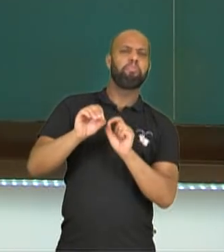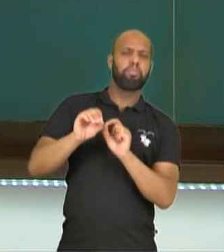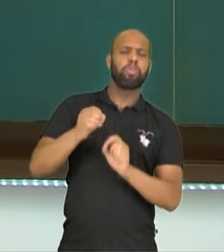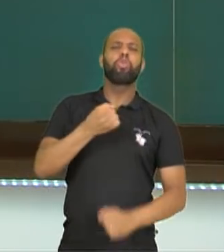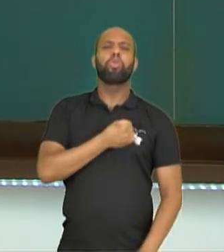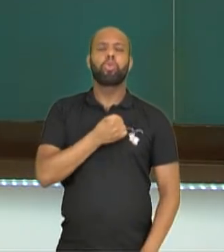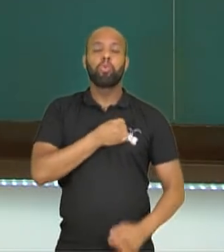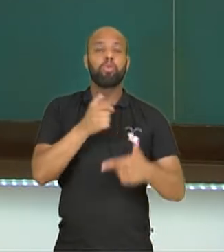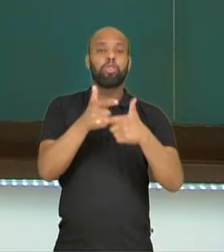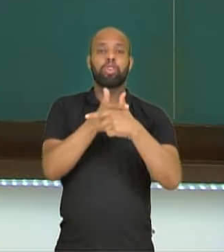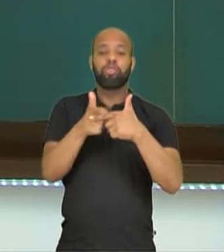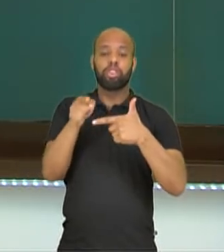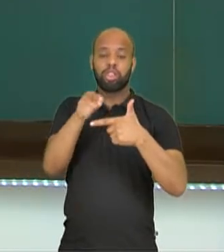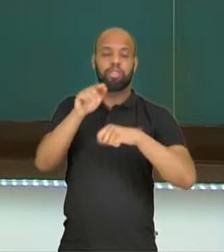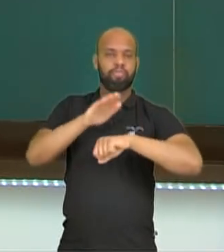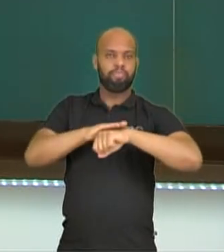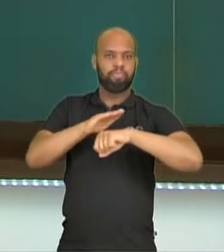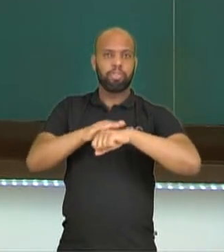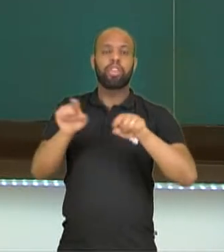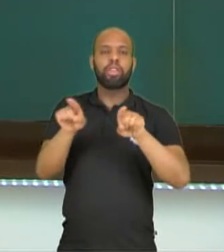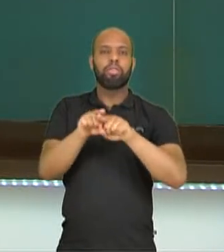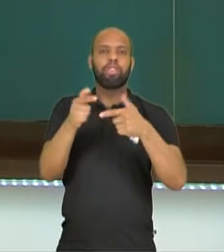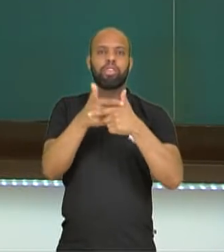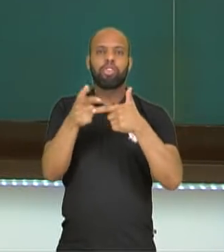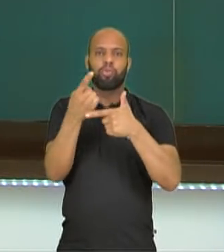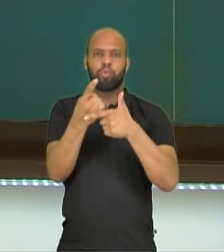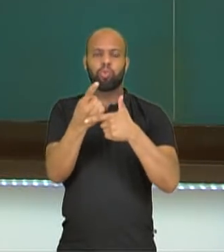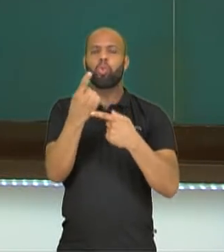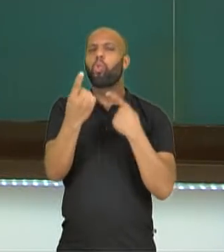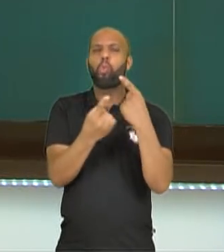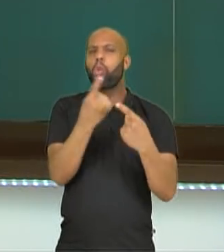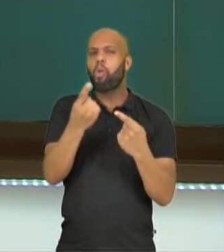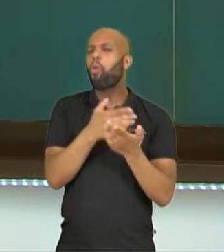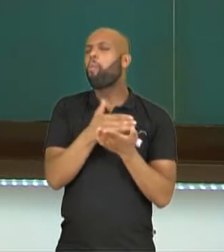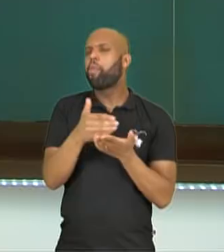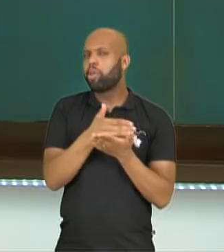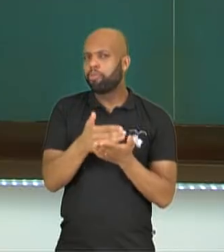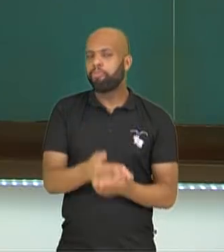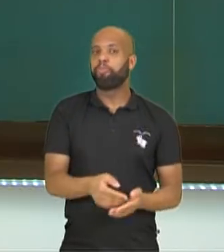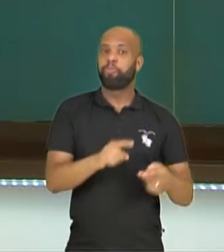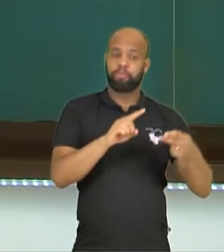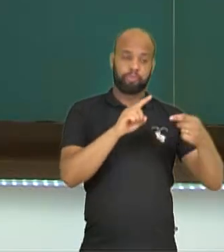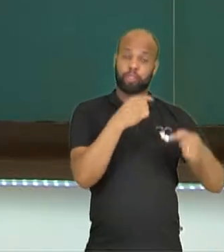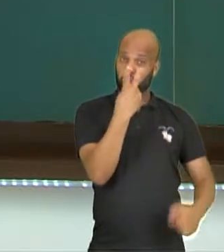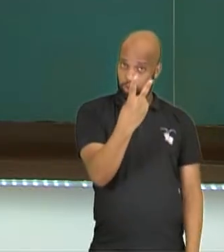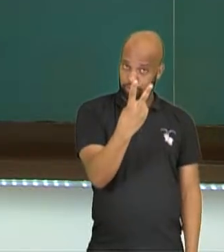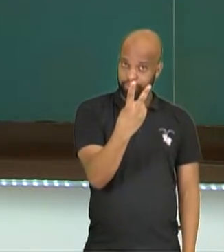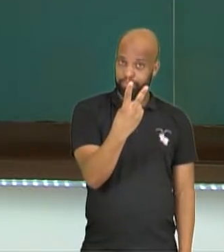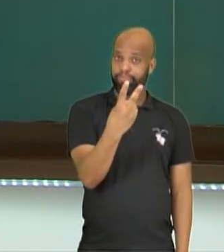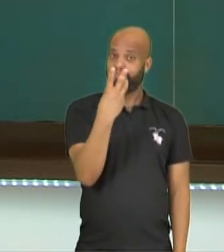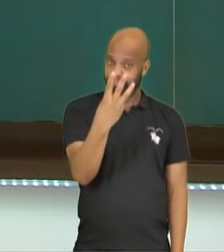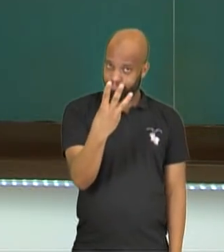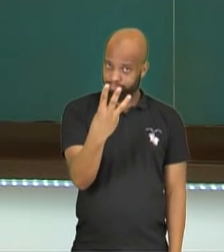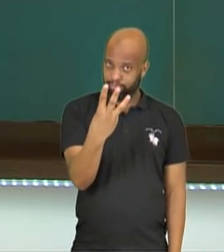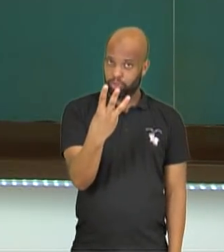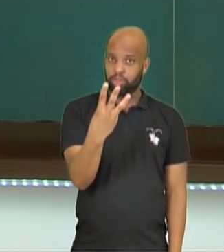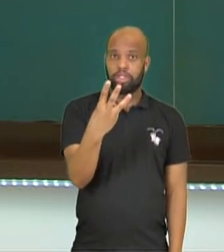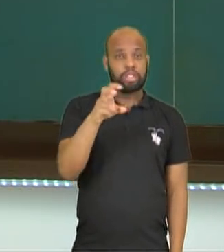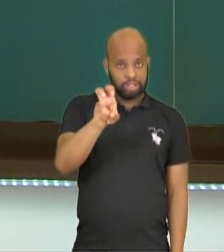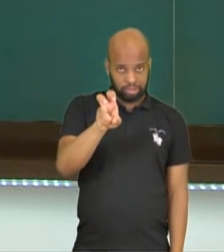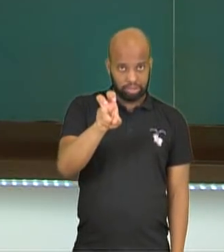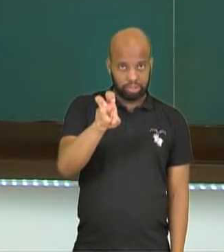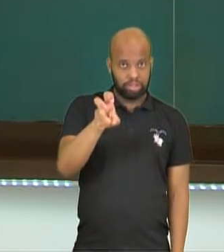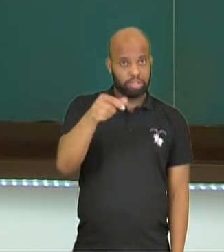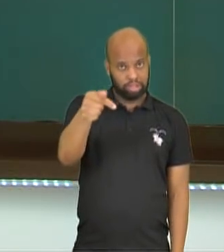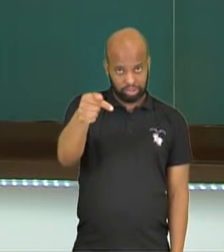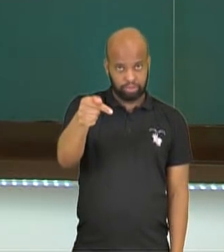apenas por eles mesmos e por 1. Então, quais são os primeiros? Para ajudar vocês aí. 2, 3, o número